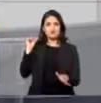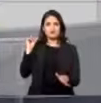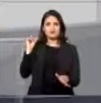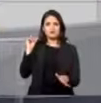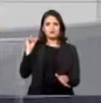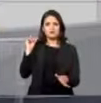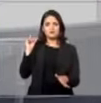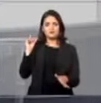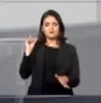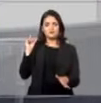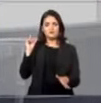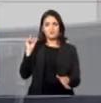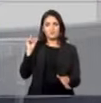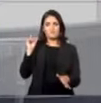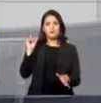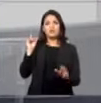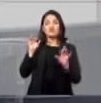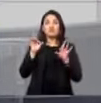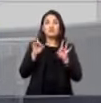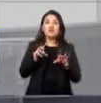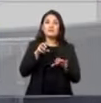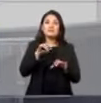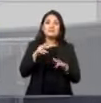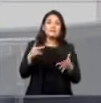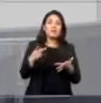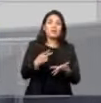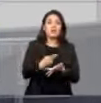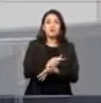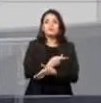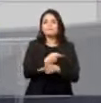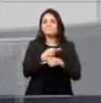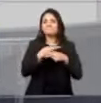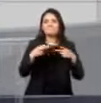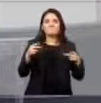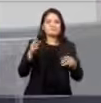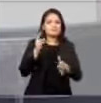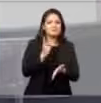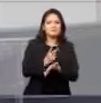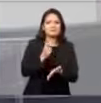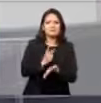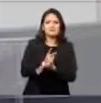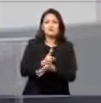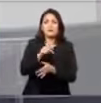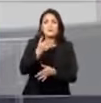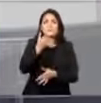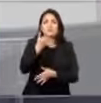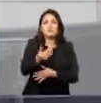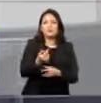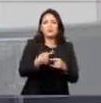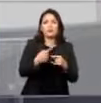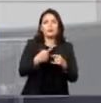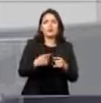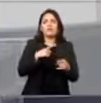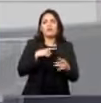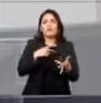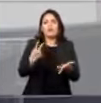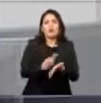ou não ser por uma razão que seja solicitada por fraude,